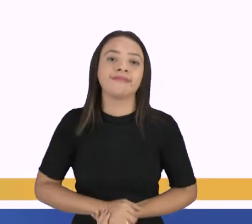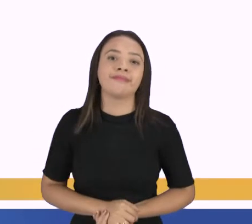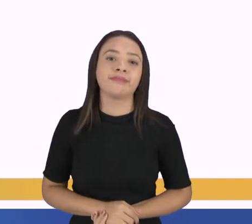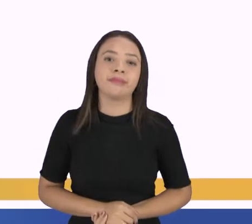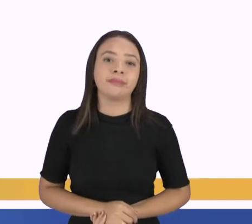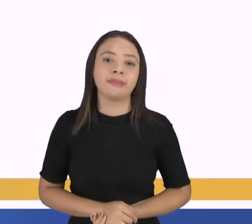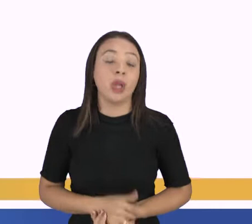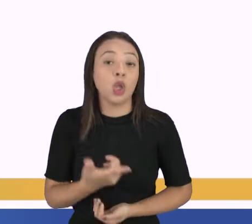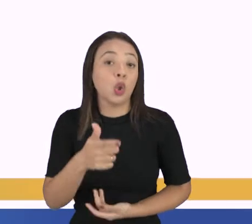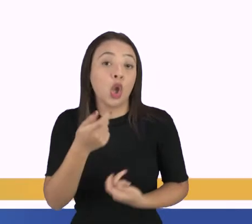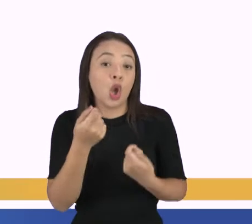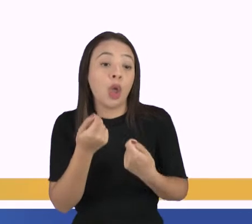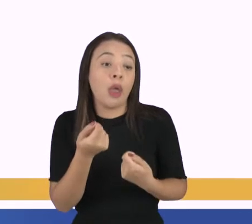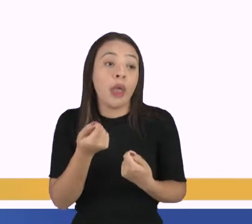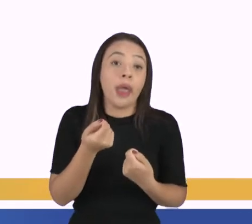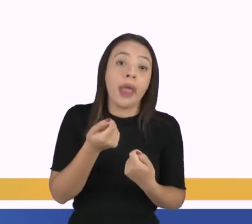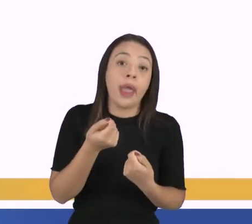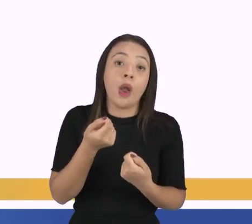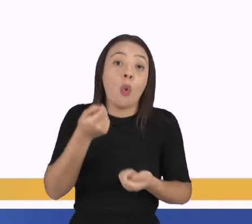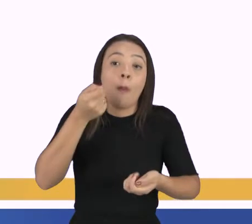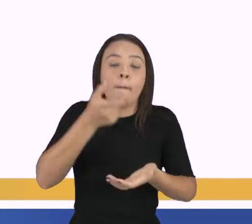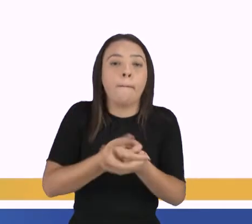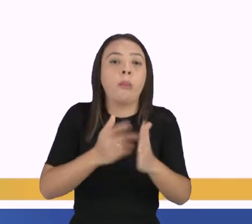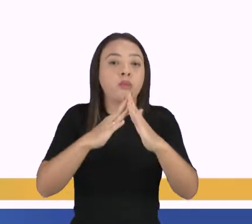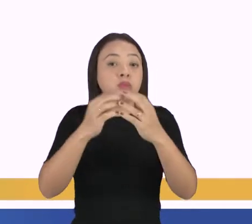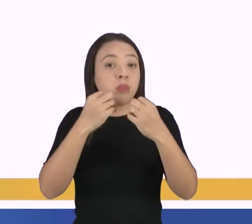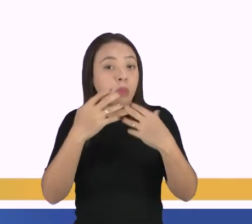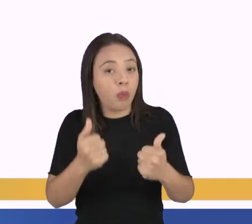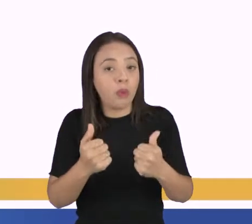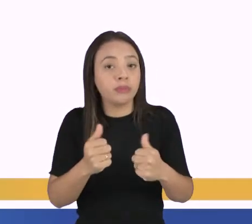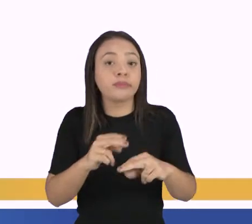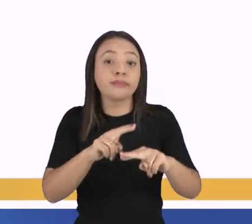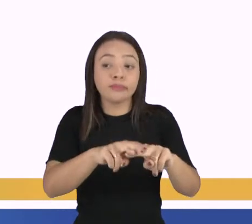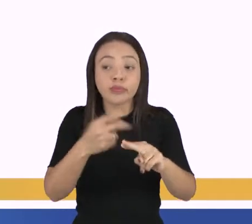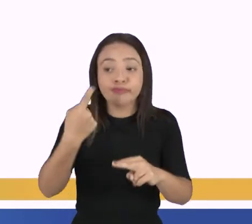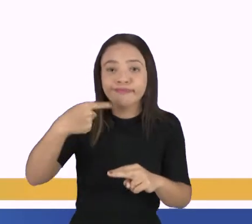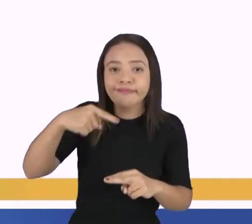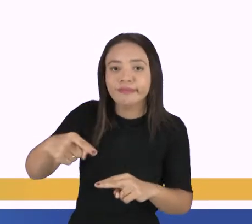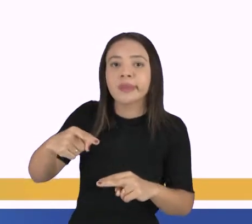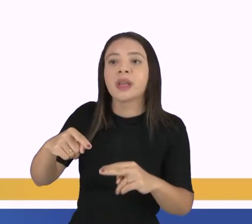expulsos, né, para a periferia, onde não tem saneamento básico, onde